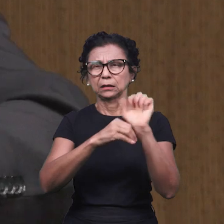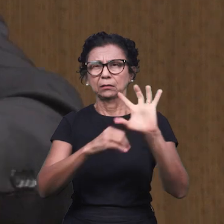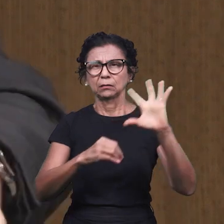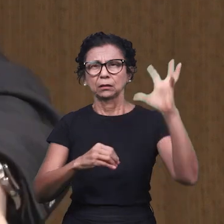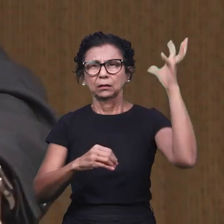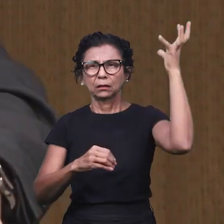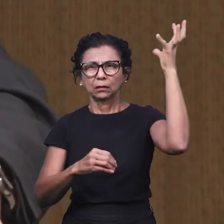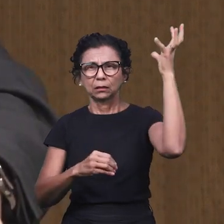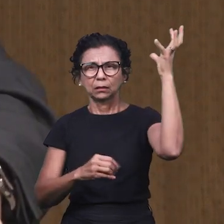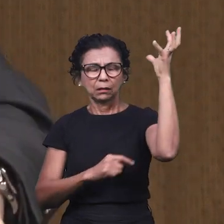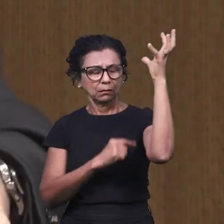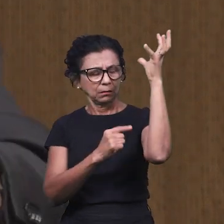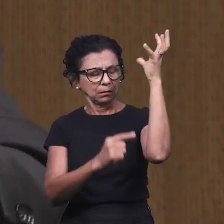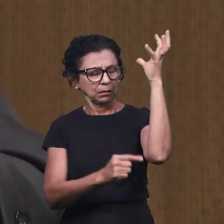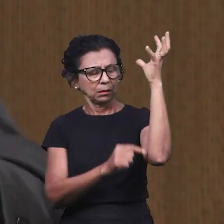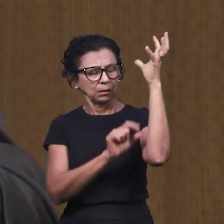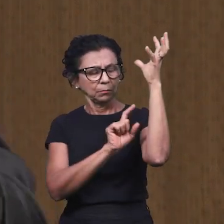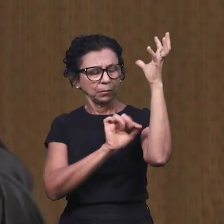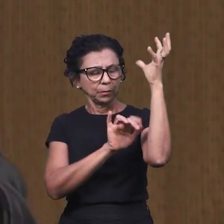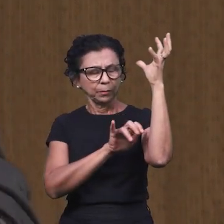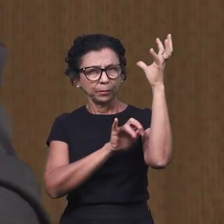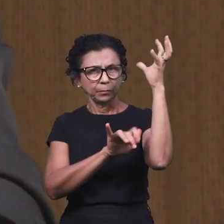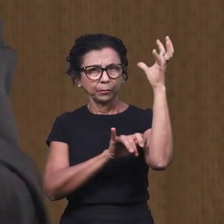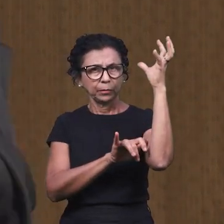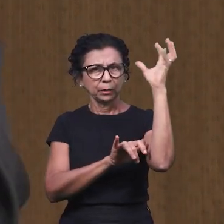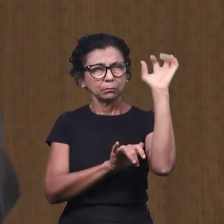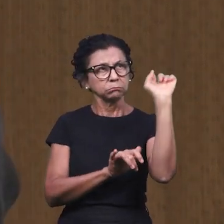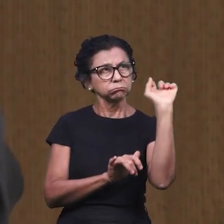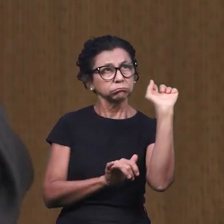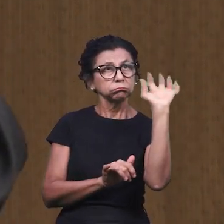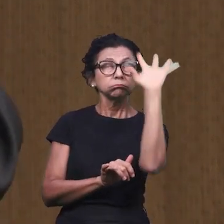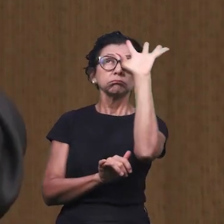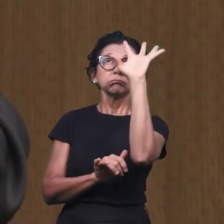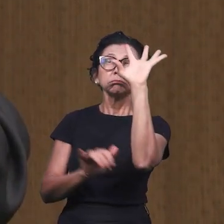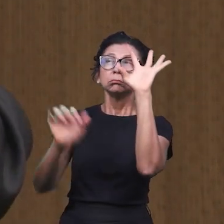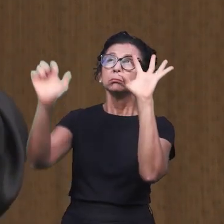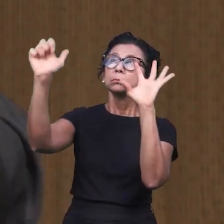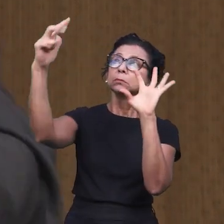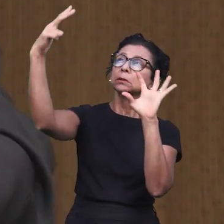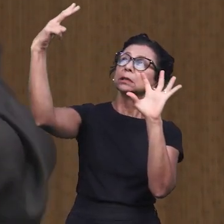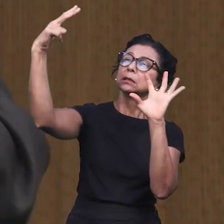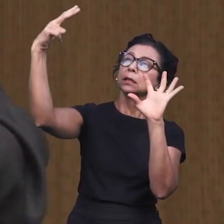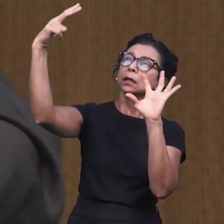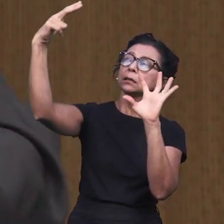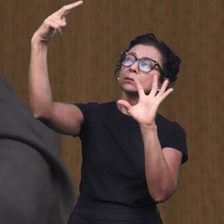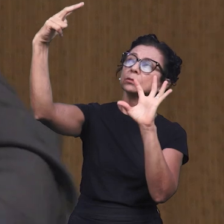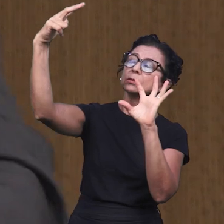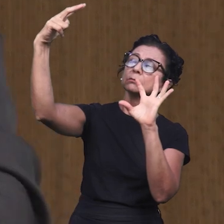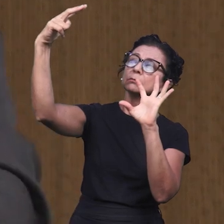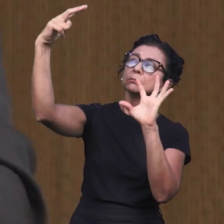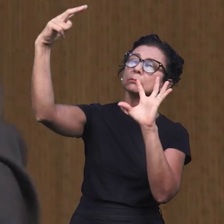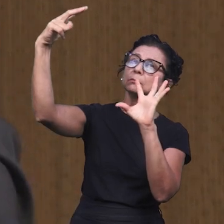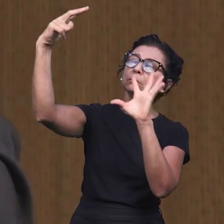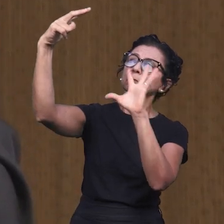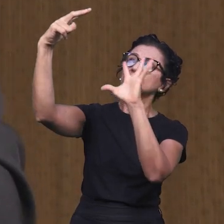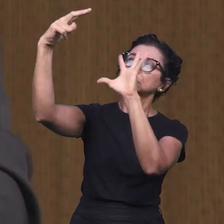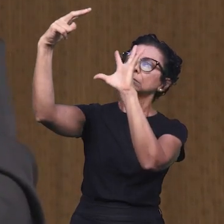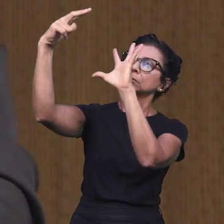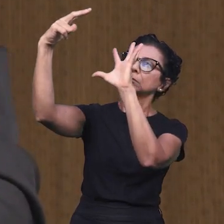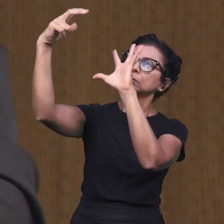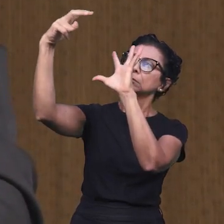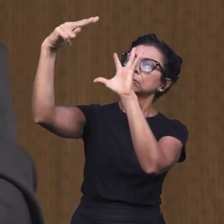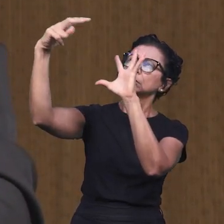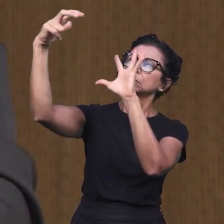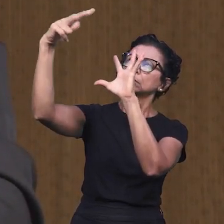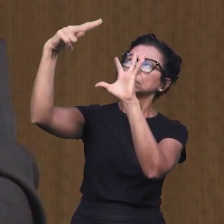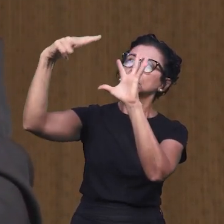O satélite dos Manaíns e das igrejas manda diretamente as informações de cultos, seminários. A televisão, eu sempre